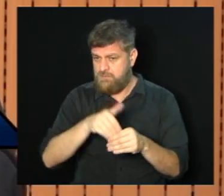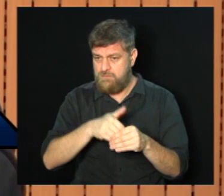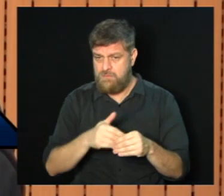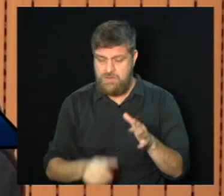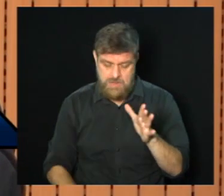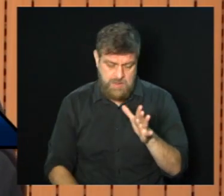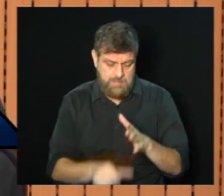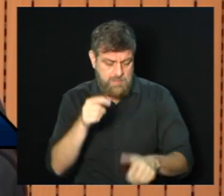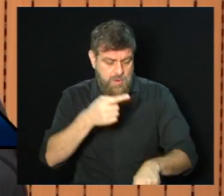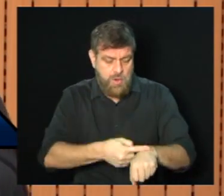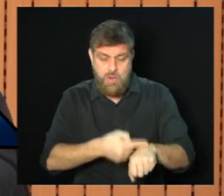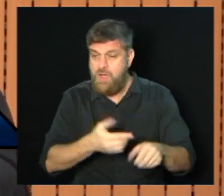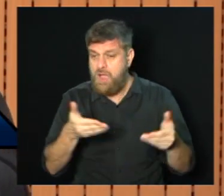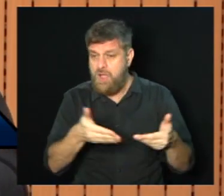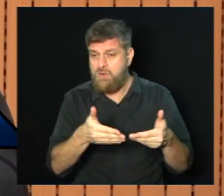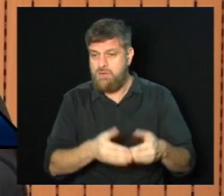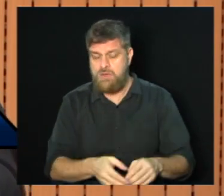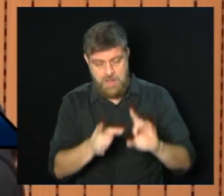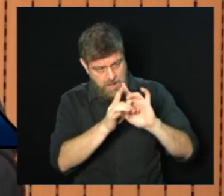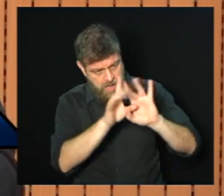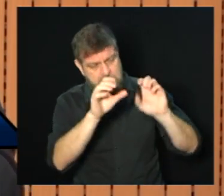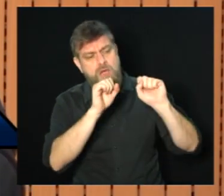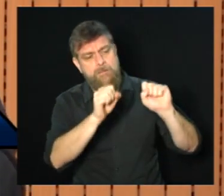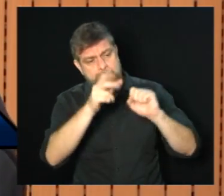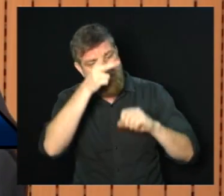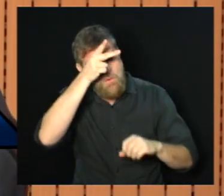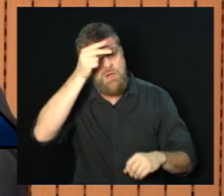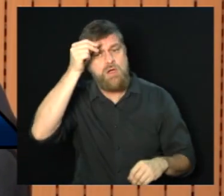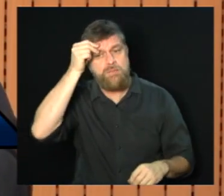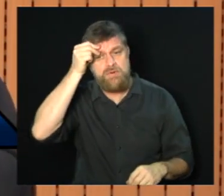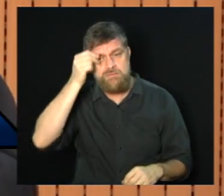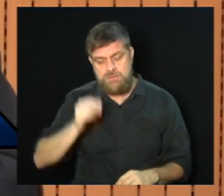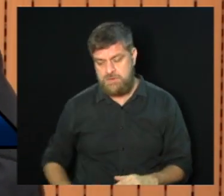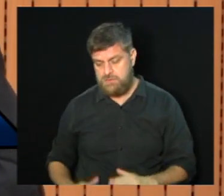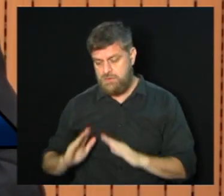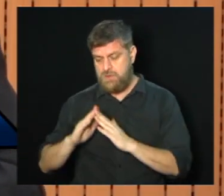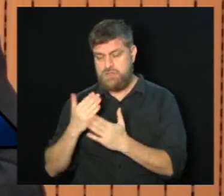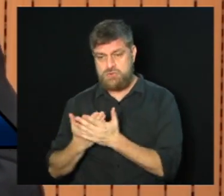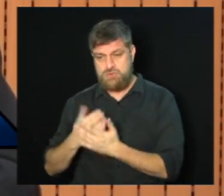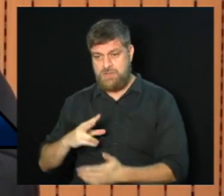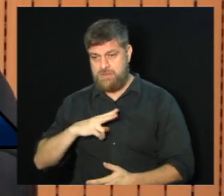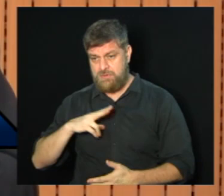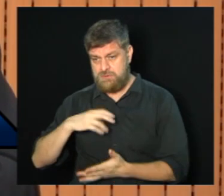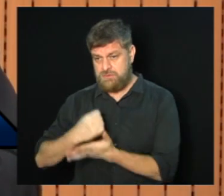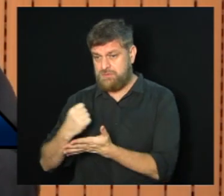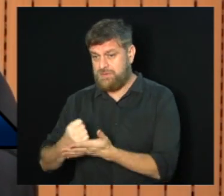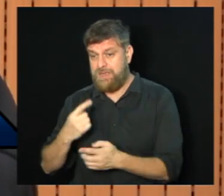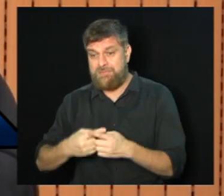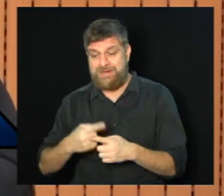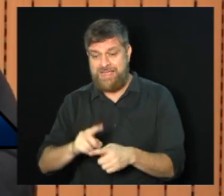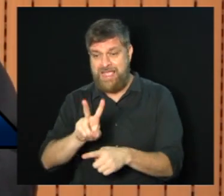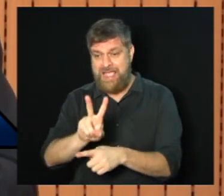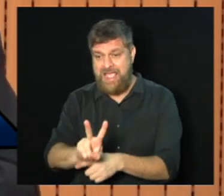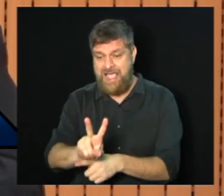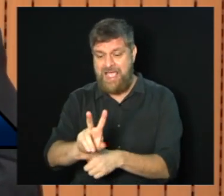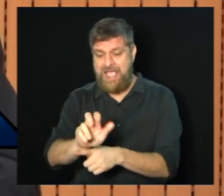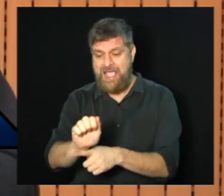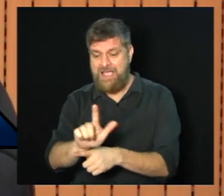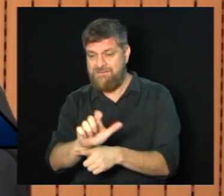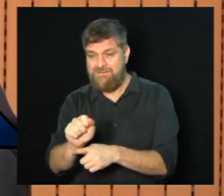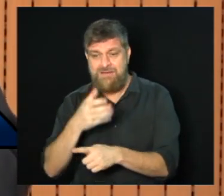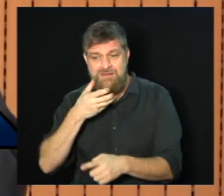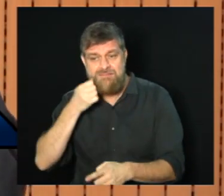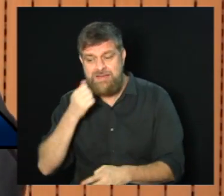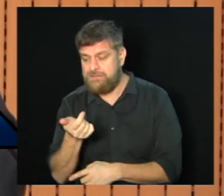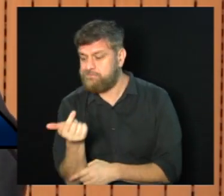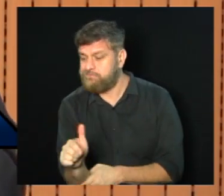primeiro momento, autorizando o chefe do Executivo a, não havendo vaga suficientemente, que não há, né, esse já é